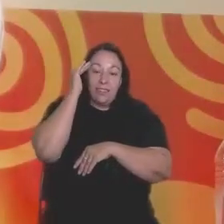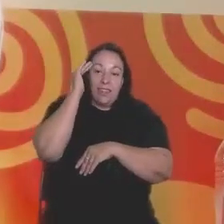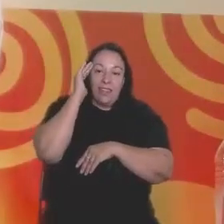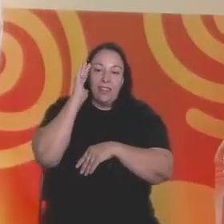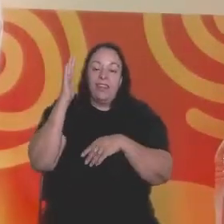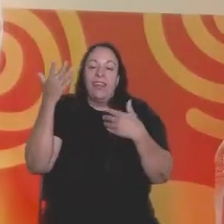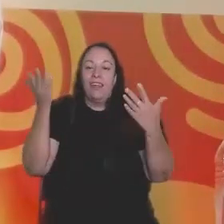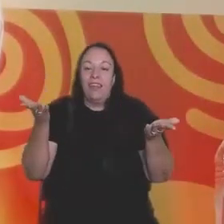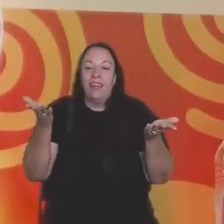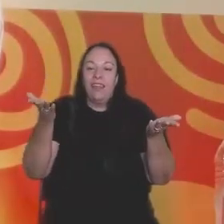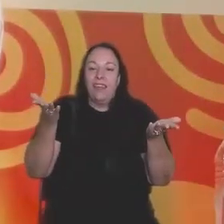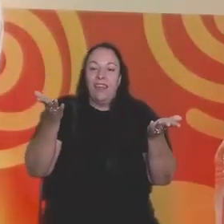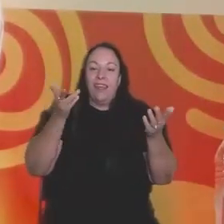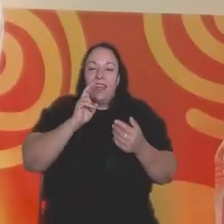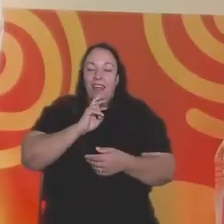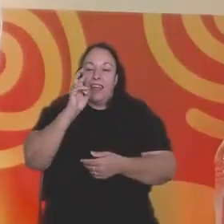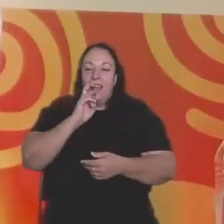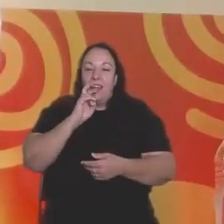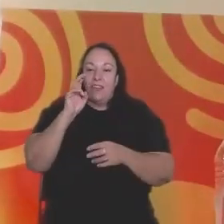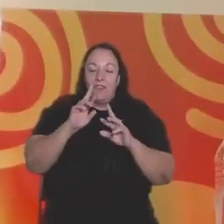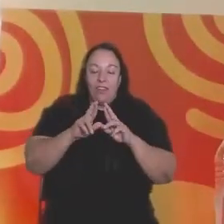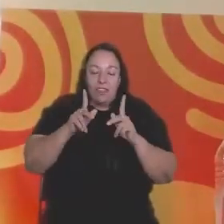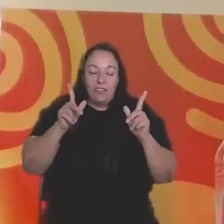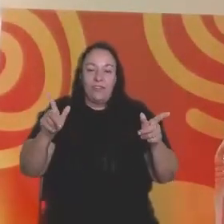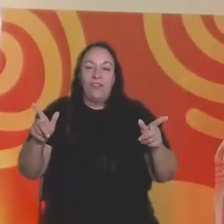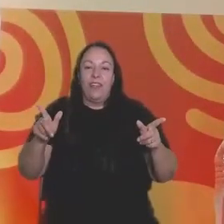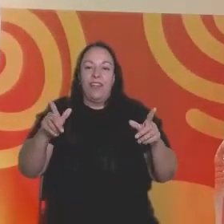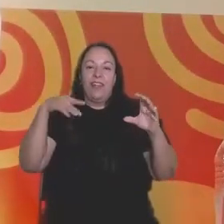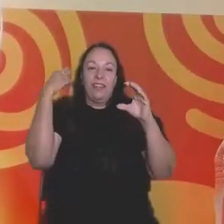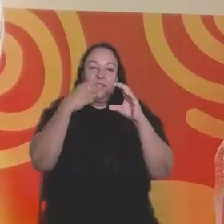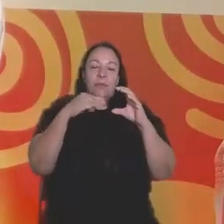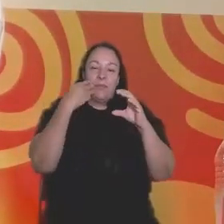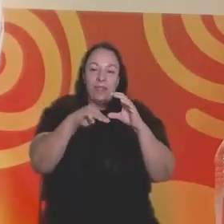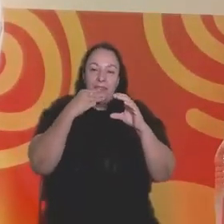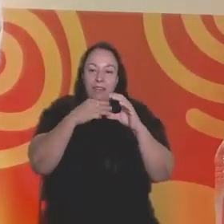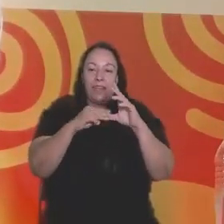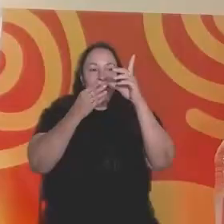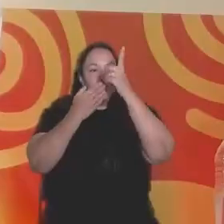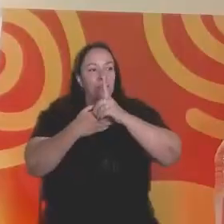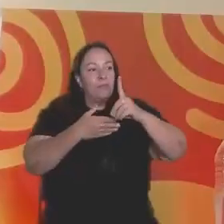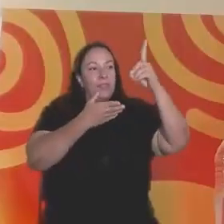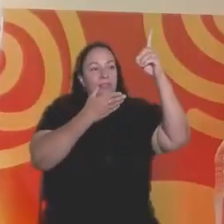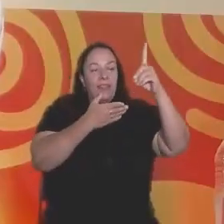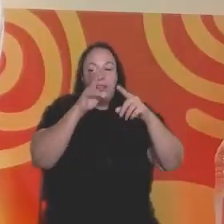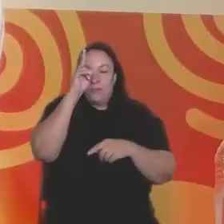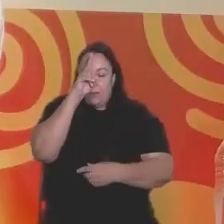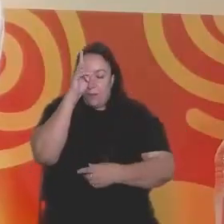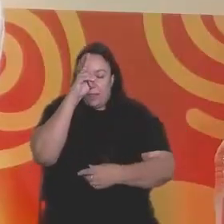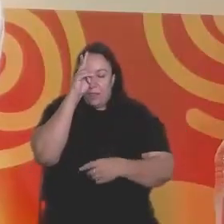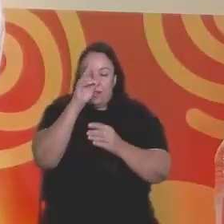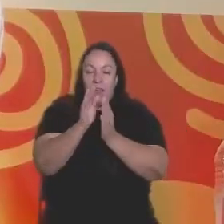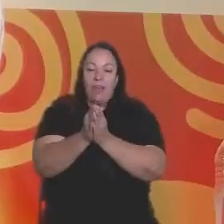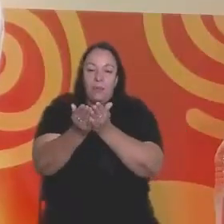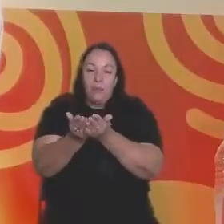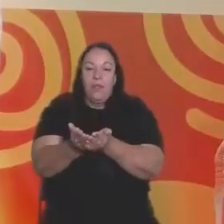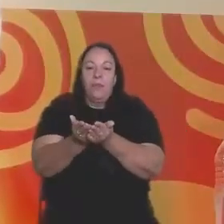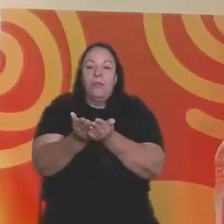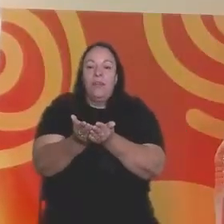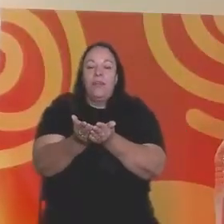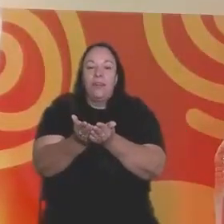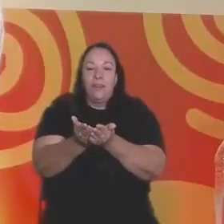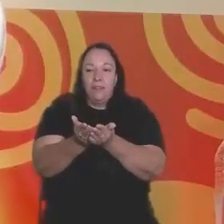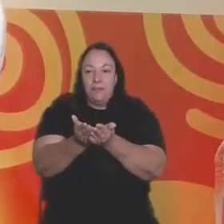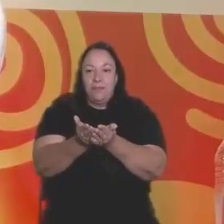onde que vinha, né? Aquela voz diferente. E sempre uma mensagem sobre Deus, né? Uma historinha bíblica. E sempre que